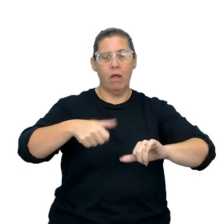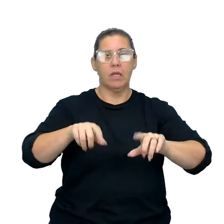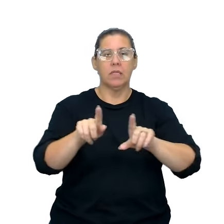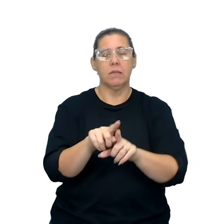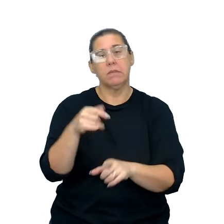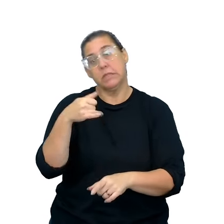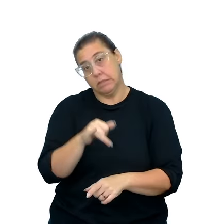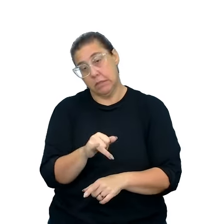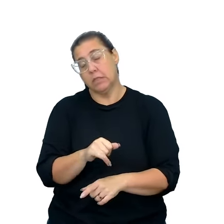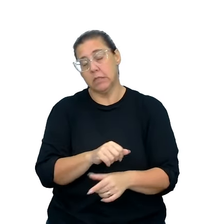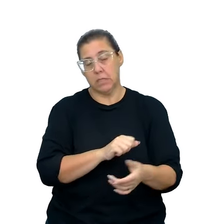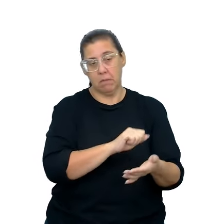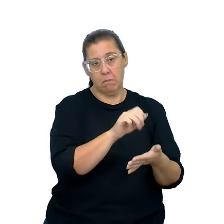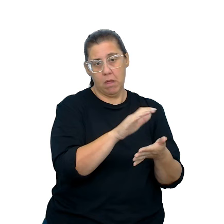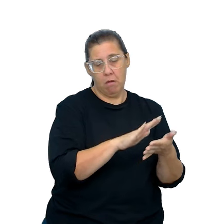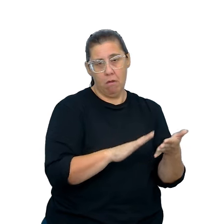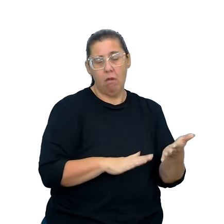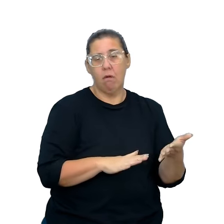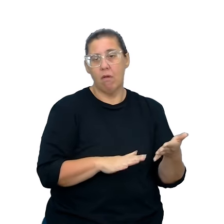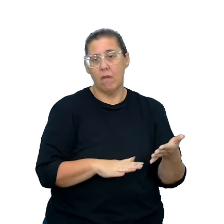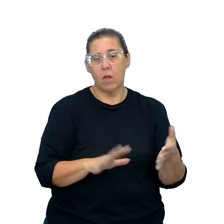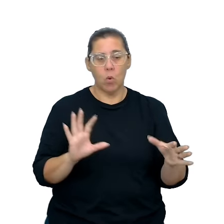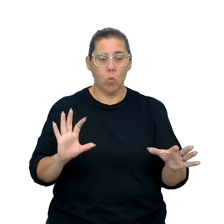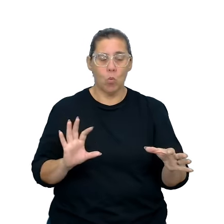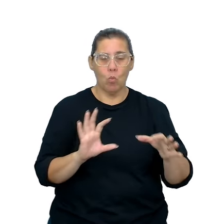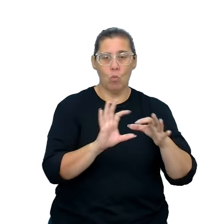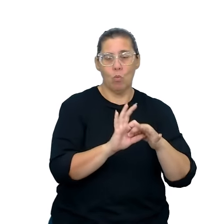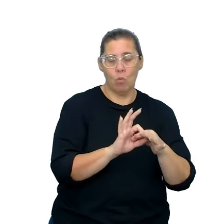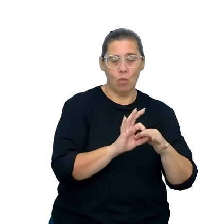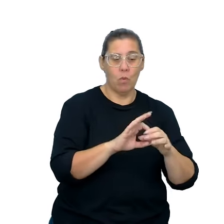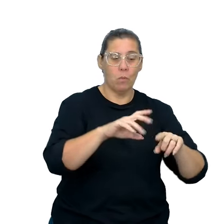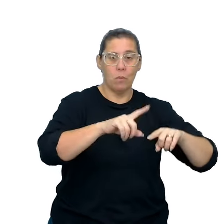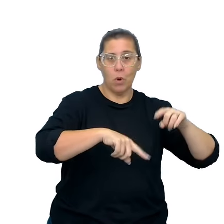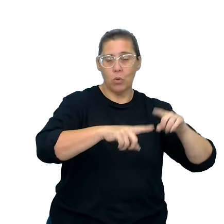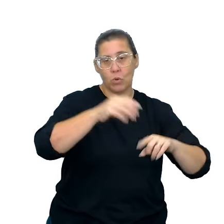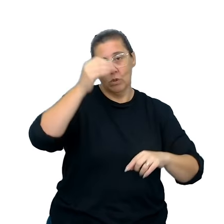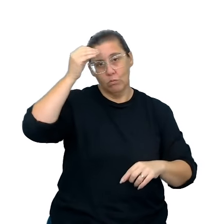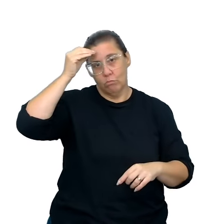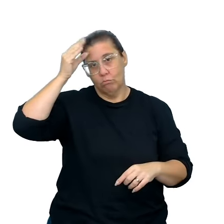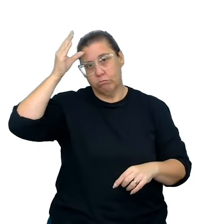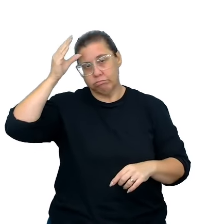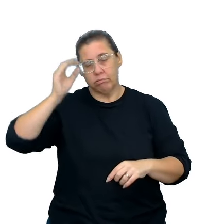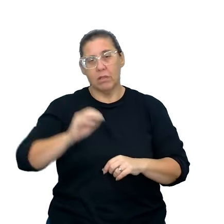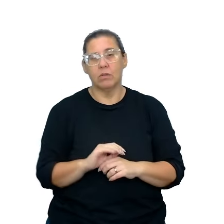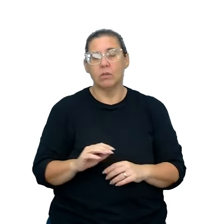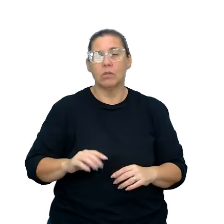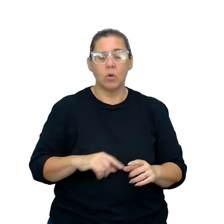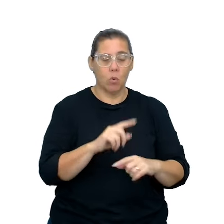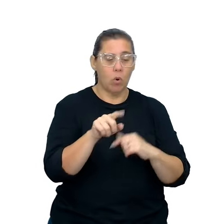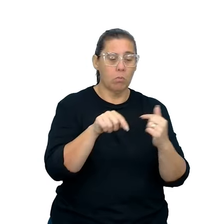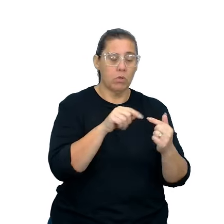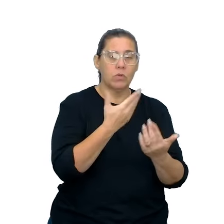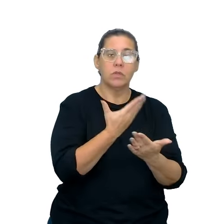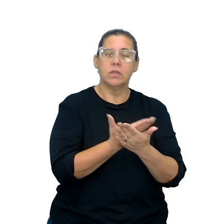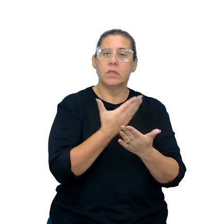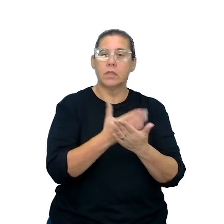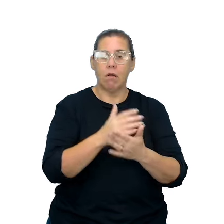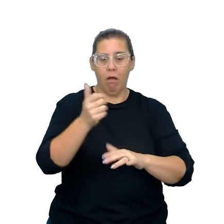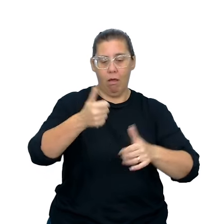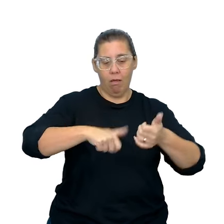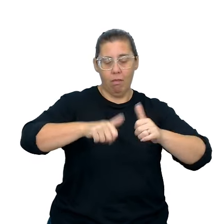essa habilidade essencial conecta-se com o objeto do conhecimento e com os objetivos das aulas